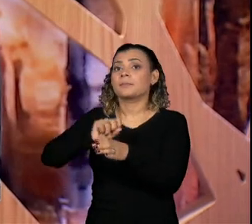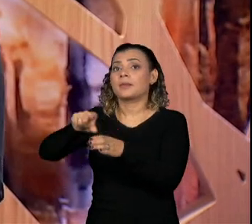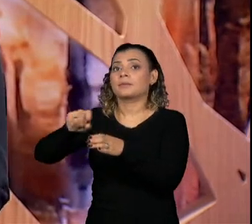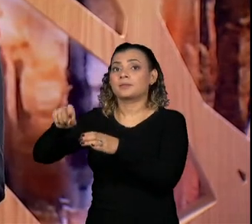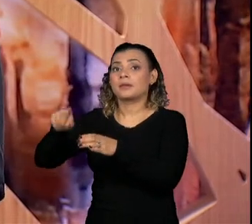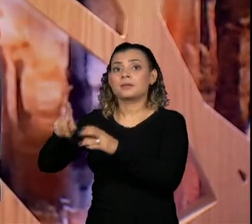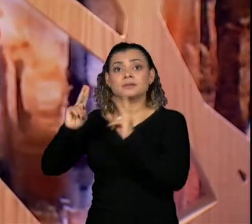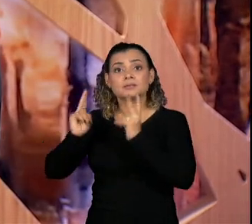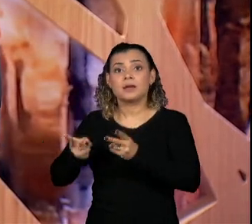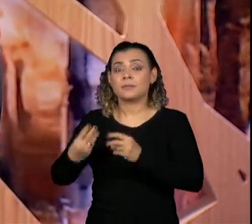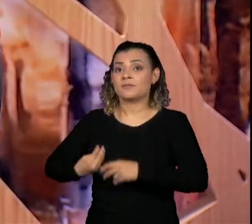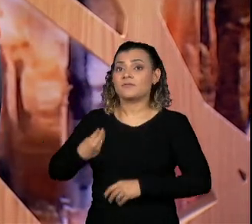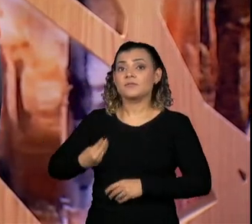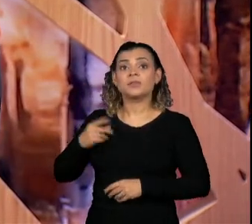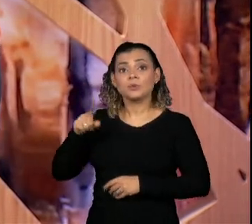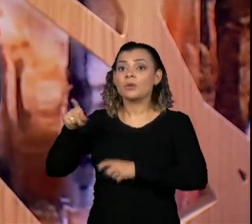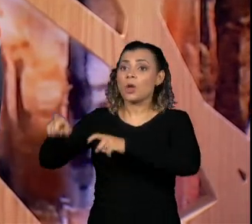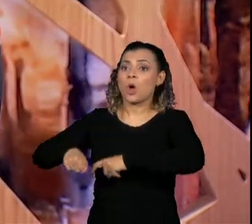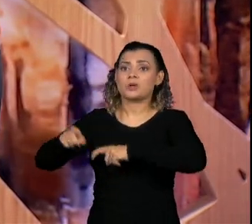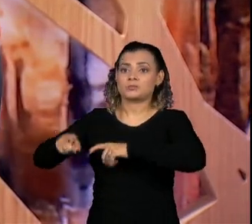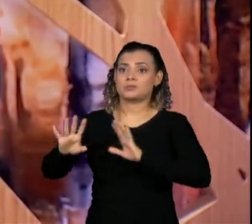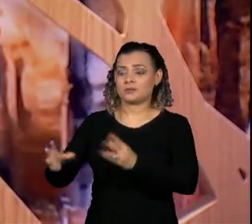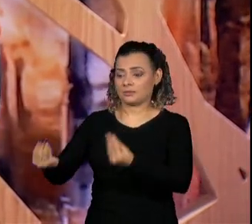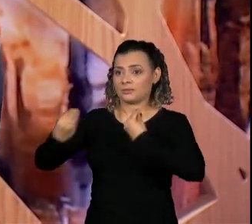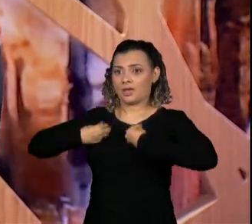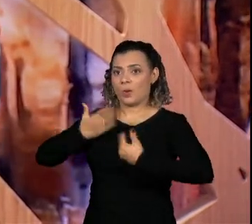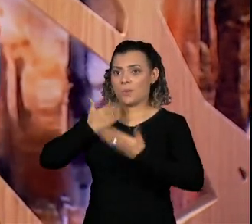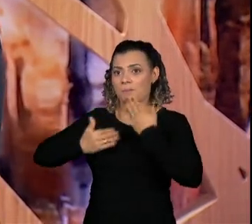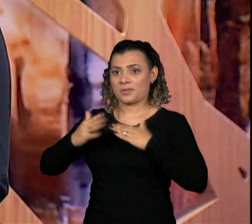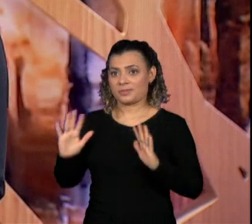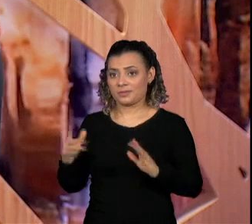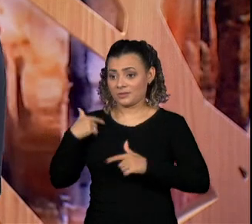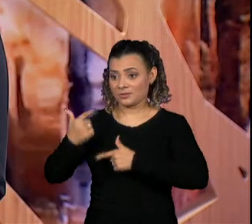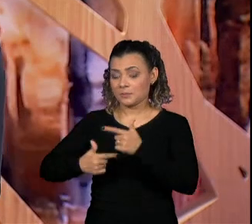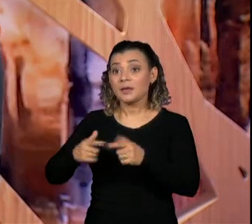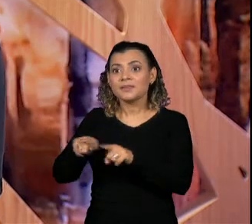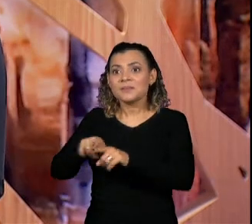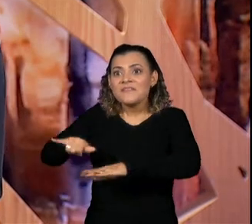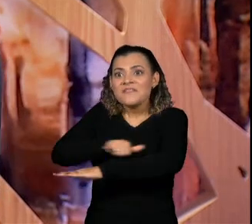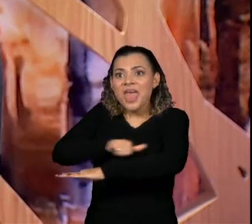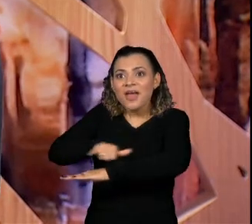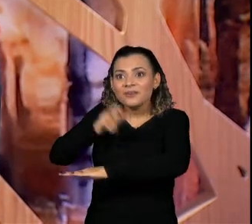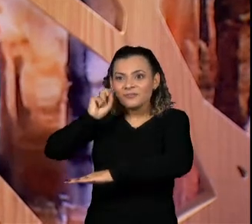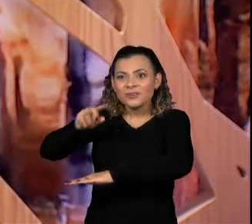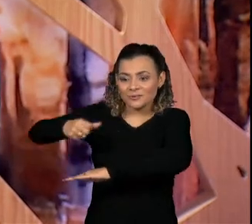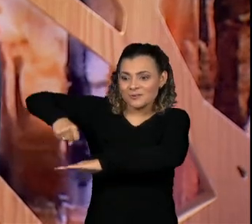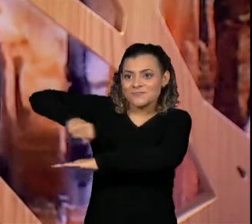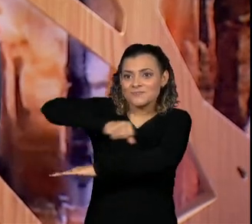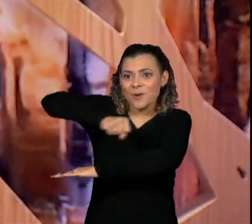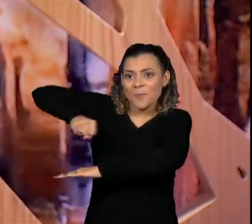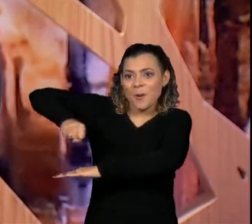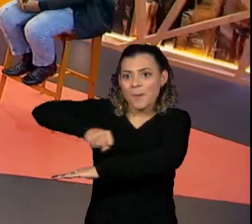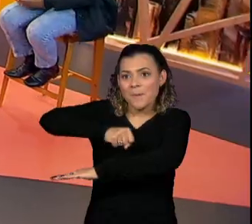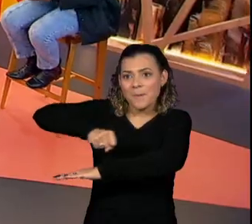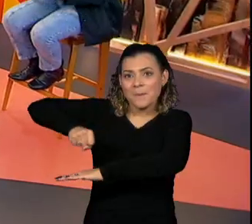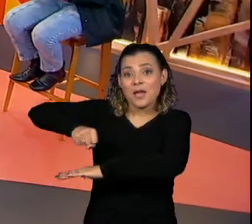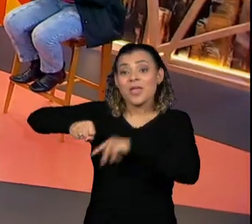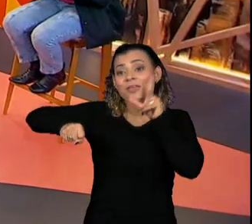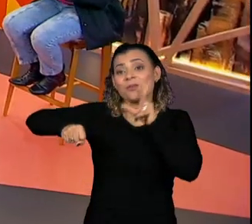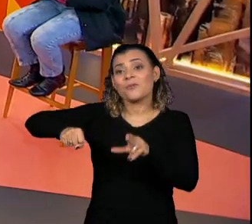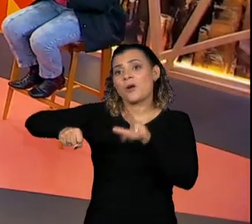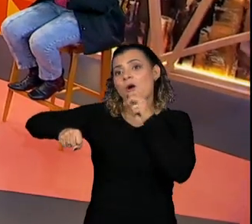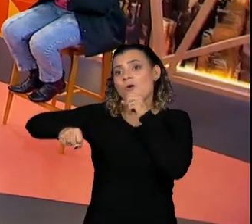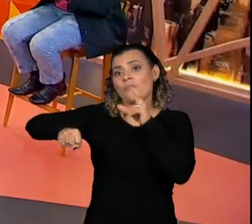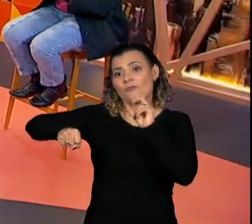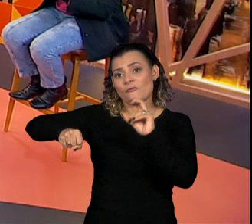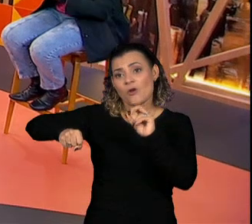vivia literalmente da roça. E o ferro de passar era igual da minha avó. Então, toda